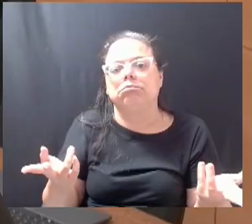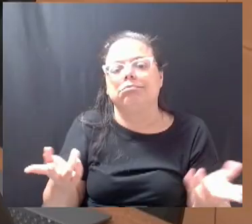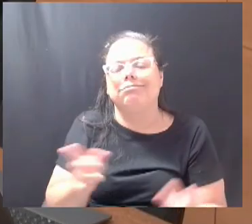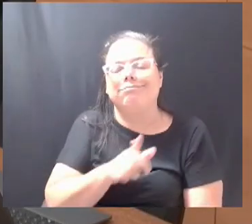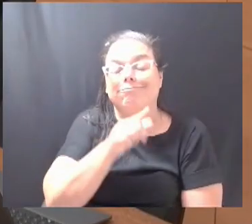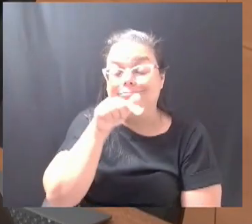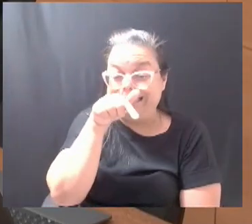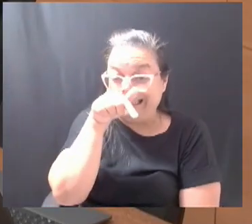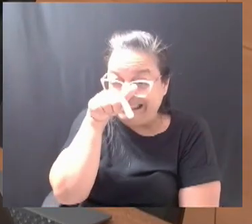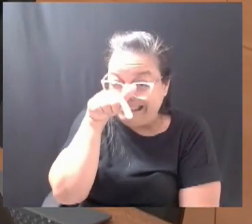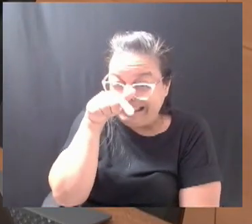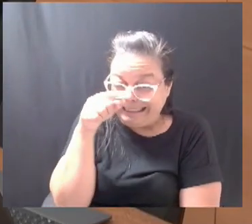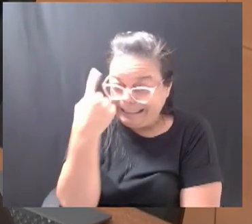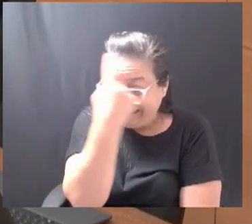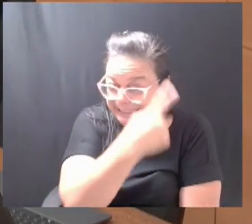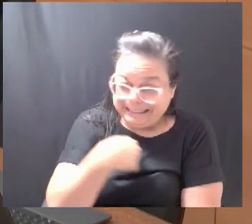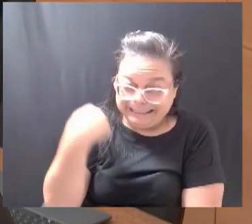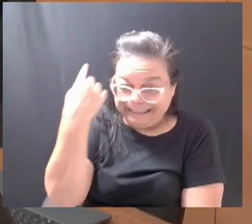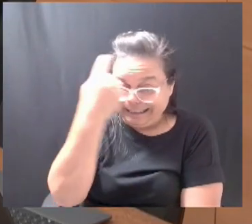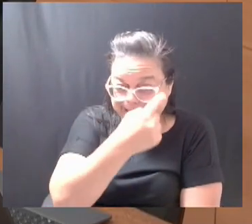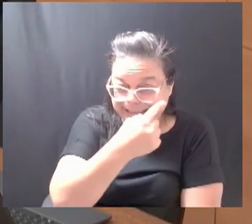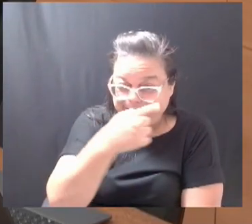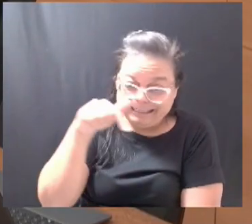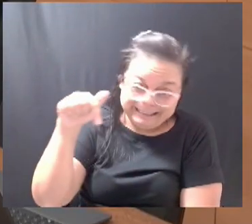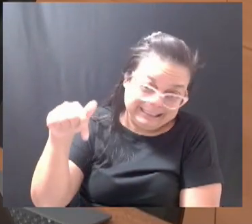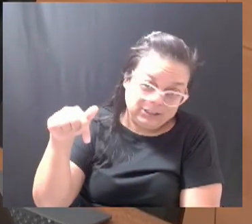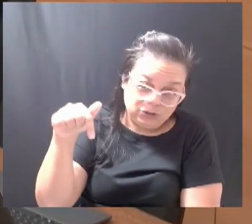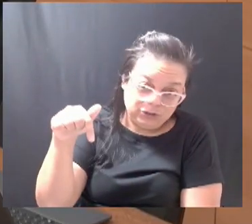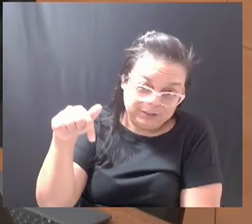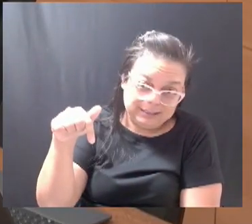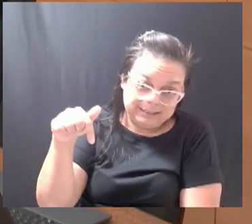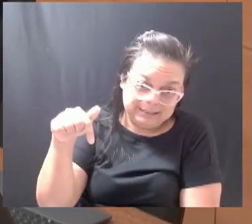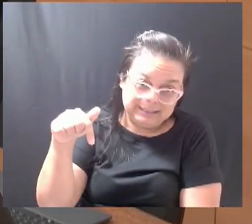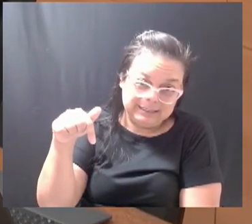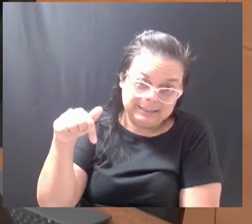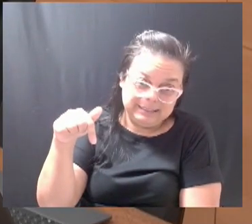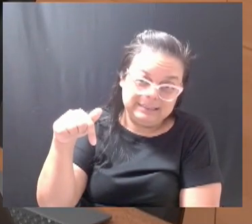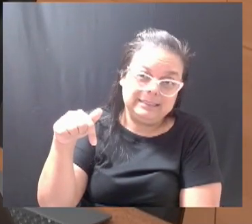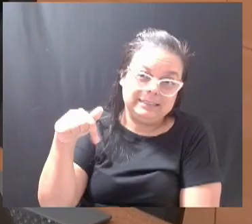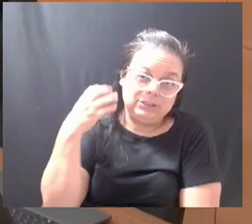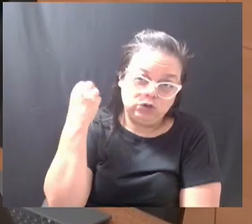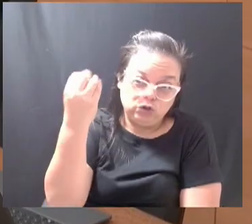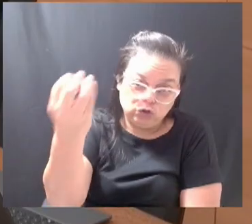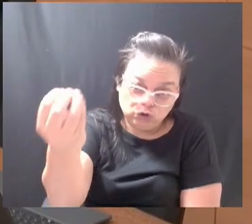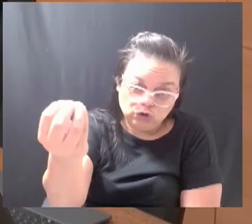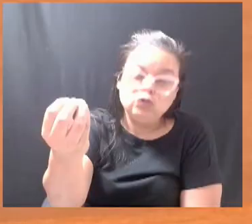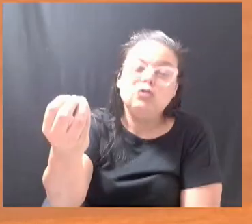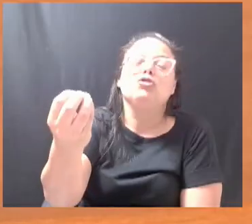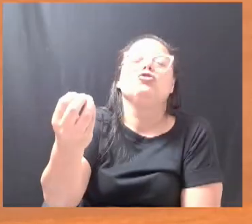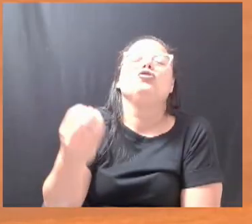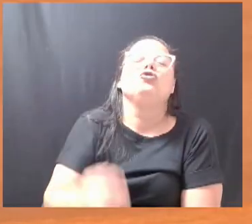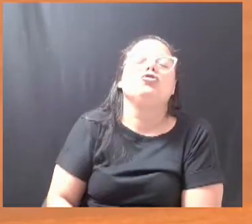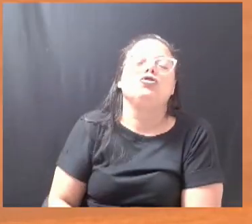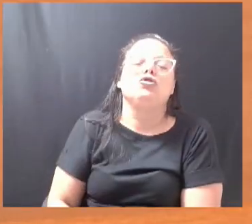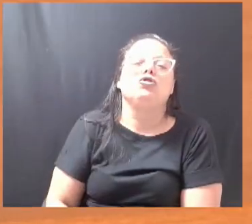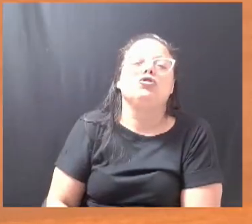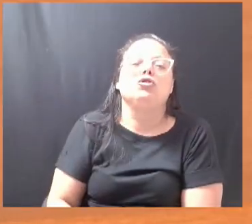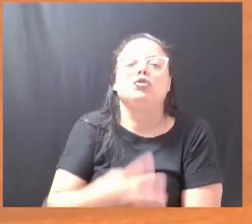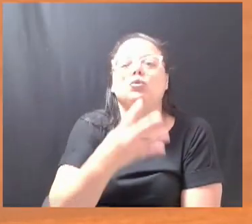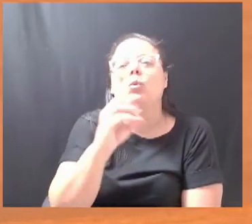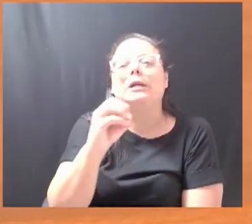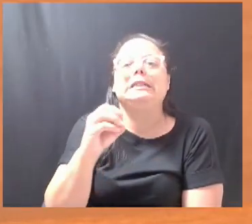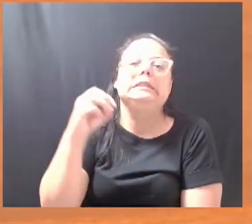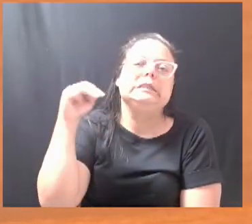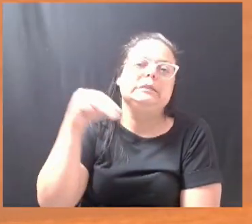ou 45 minutos de avião resolvem qualquer coisa também. Que bom. É animado ele. E aí a gente, então, depois